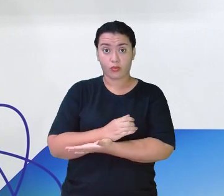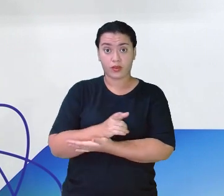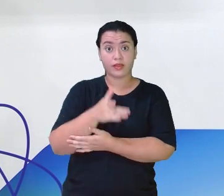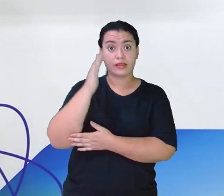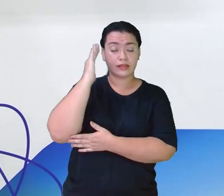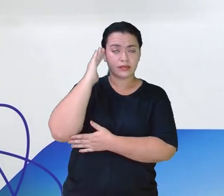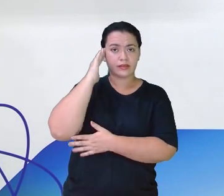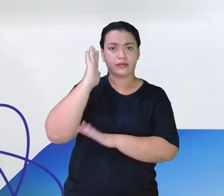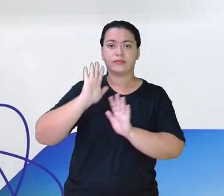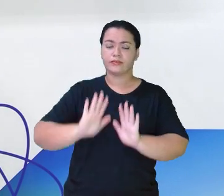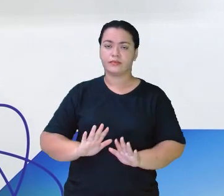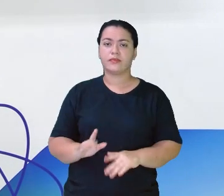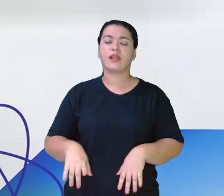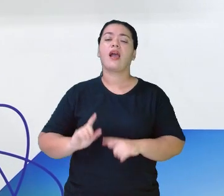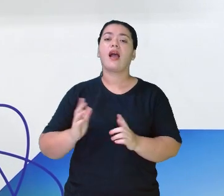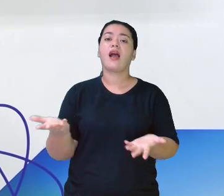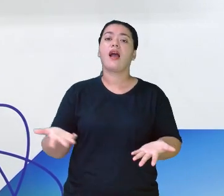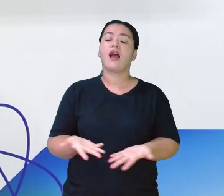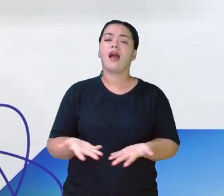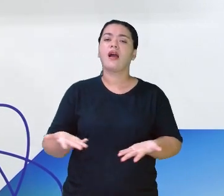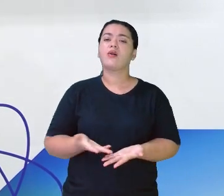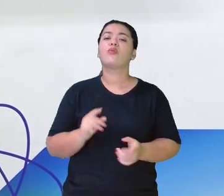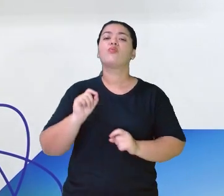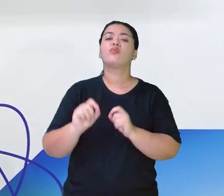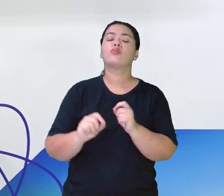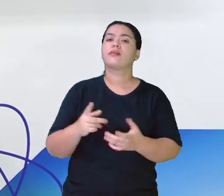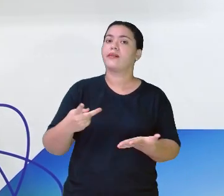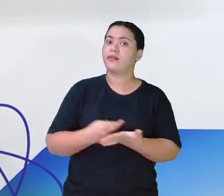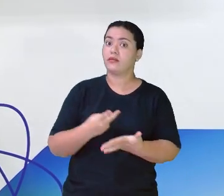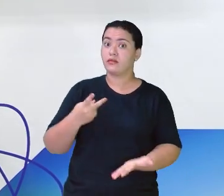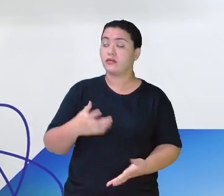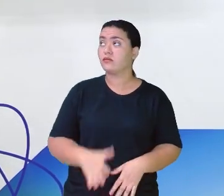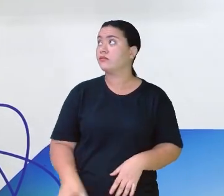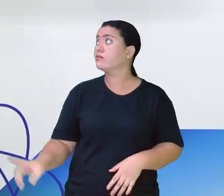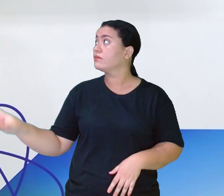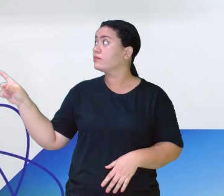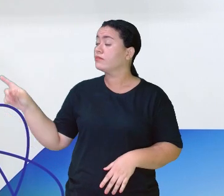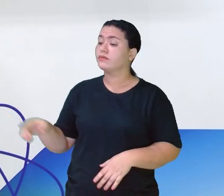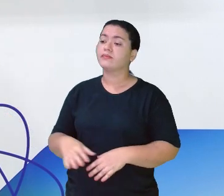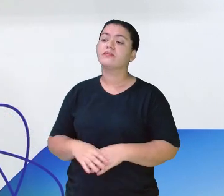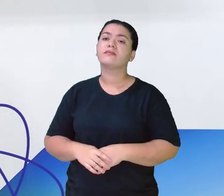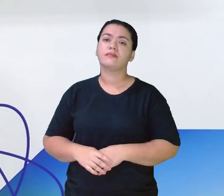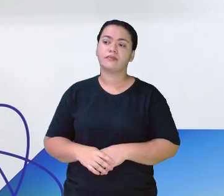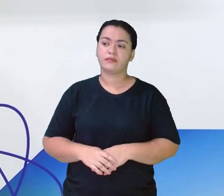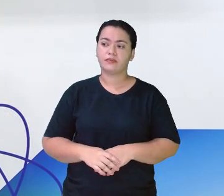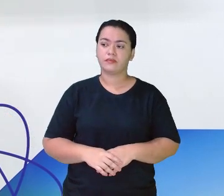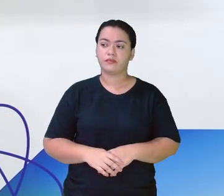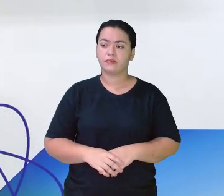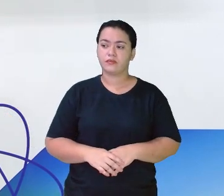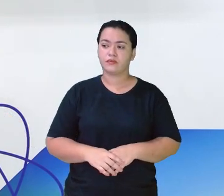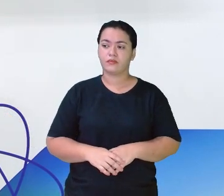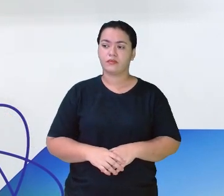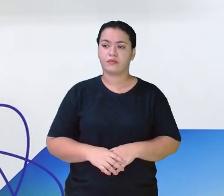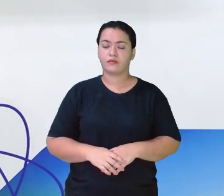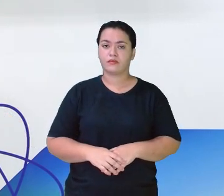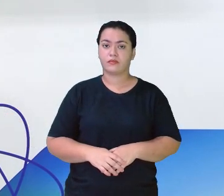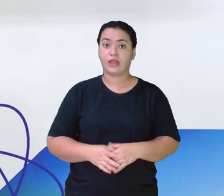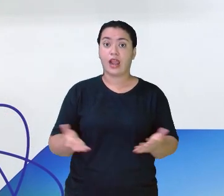aí? Pronto. Aí agora, olha o que vai acontecer. Eu peguei, ó, eu vou